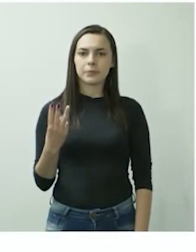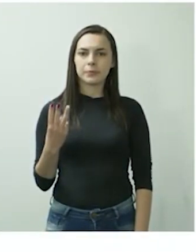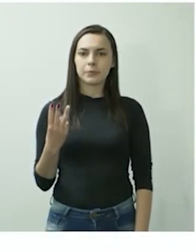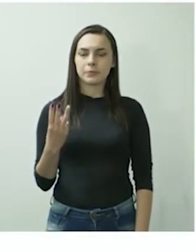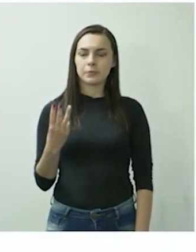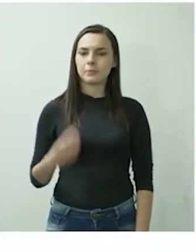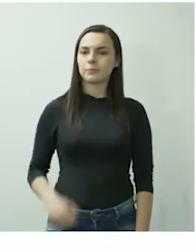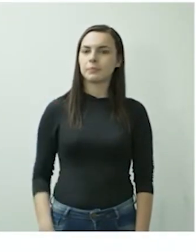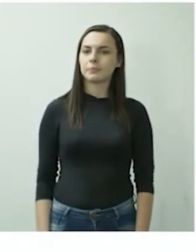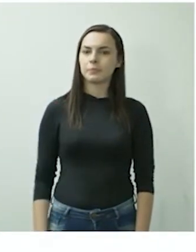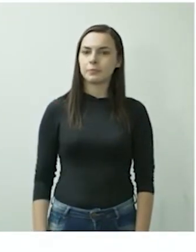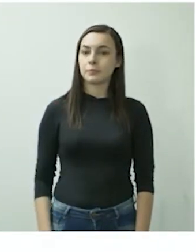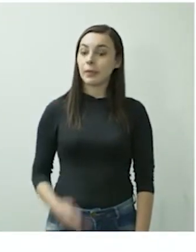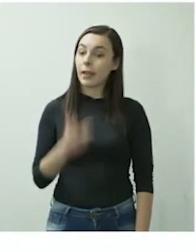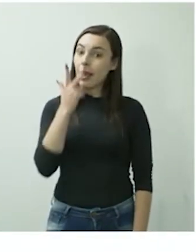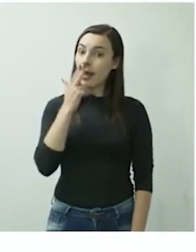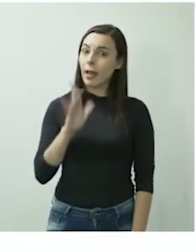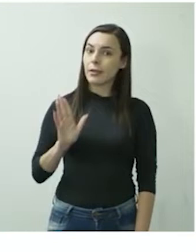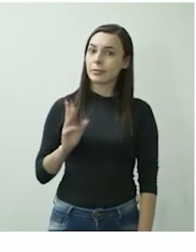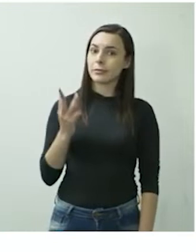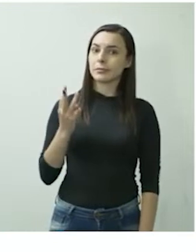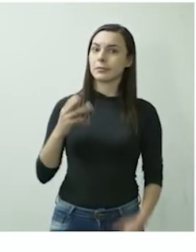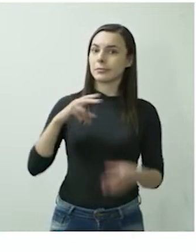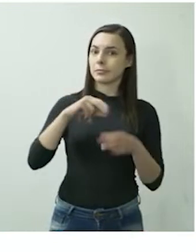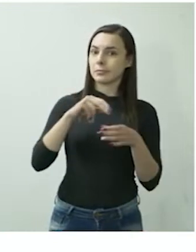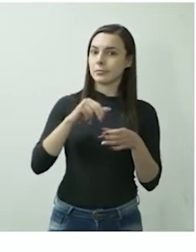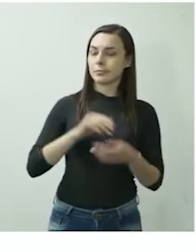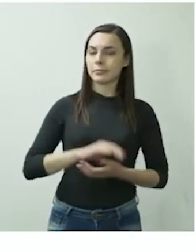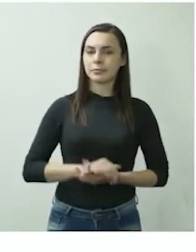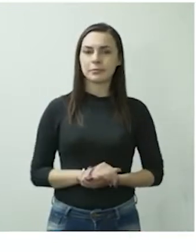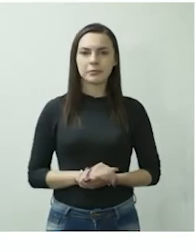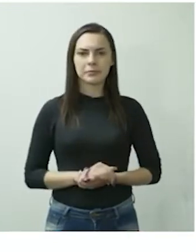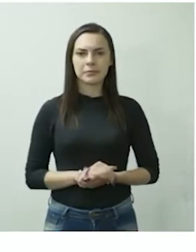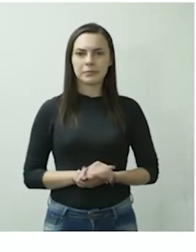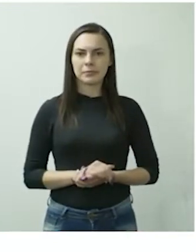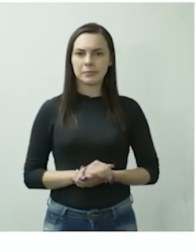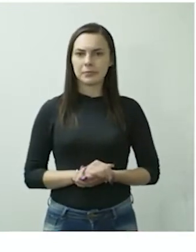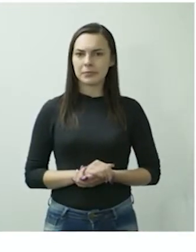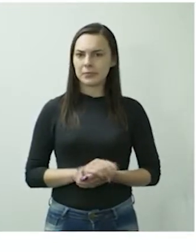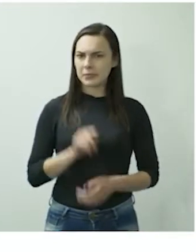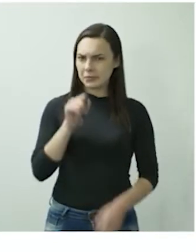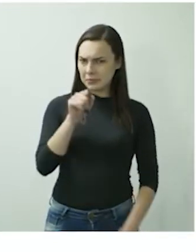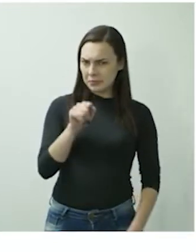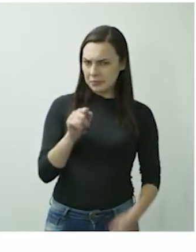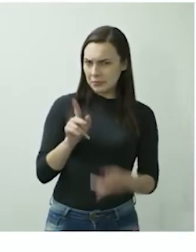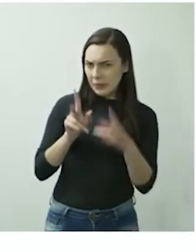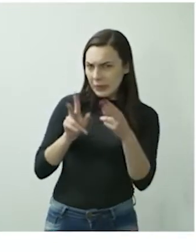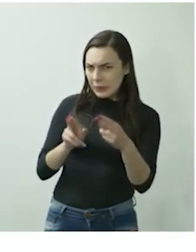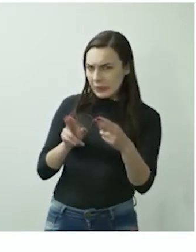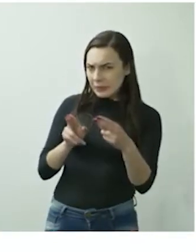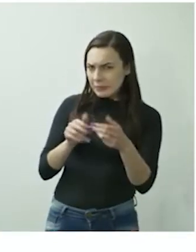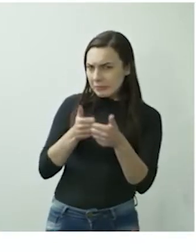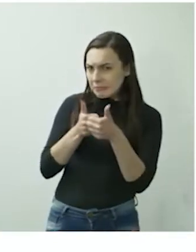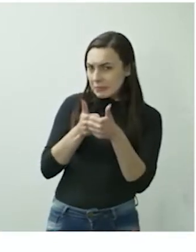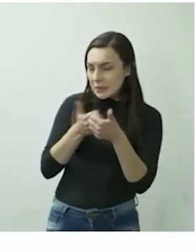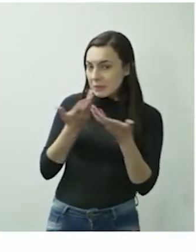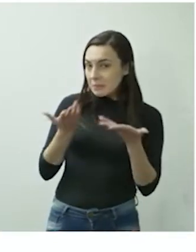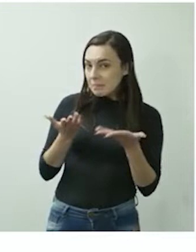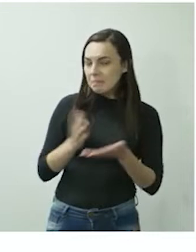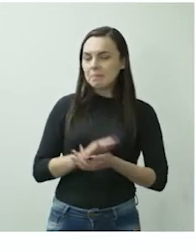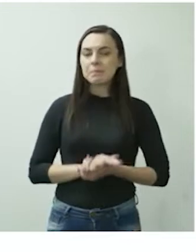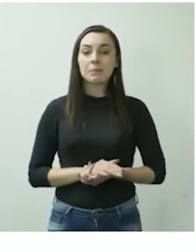1, 2, 3 tampinhas. Ele acha que tem 3 tampinhas. Chegou perto do número que você também acha?